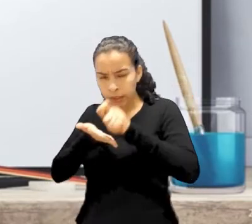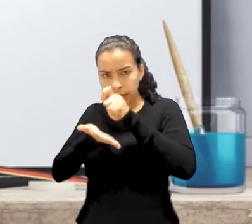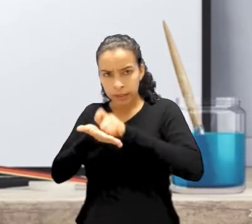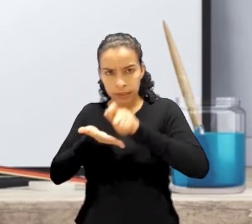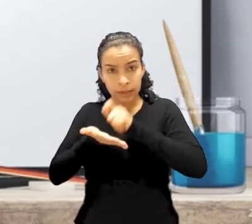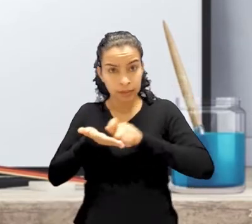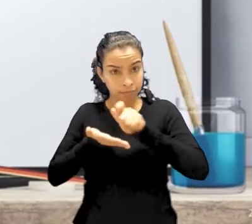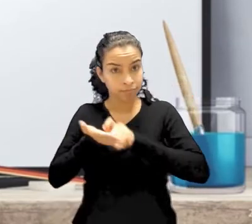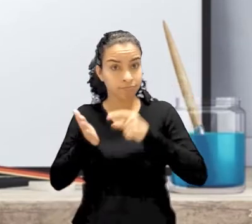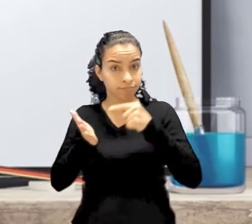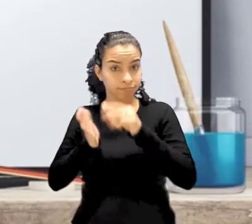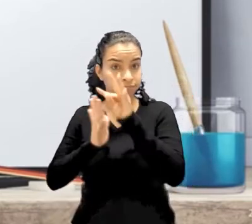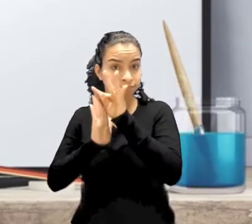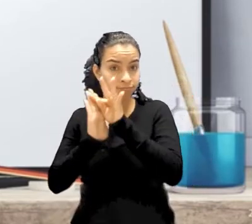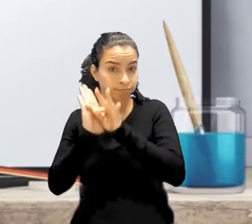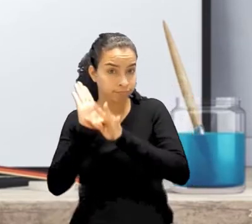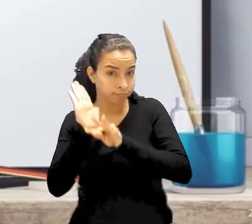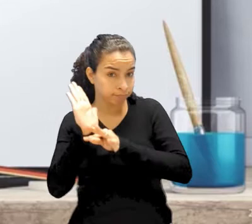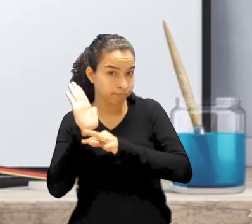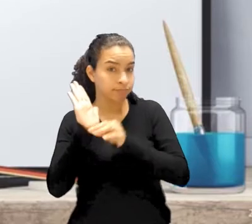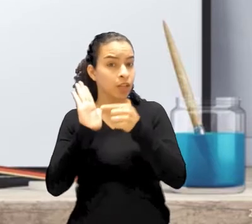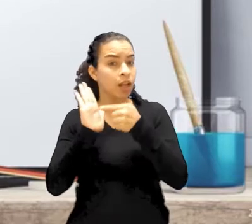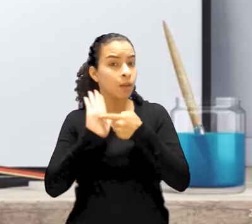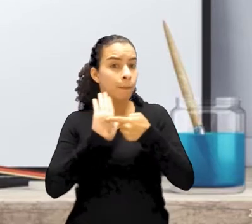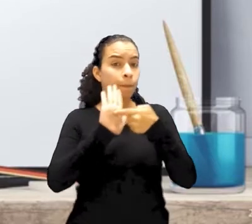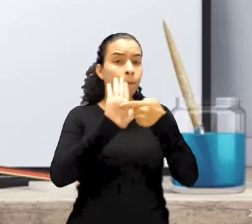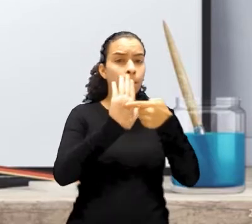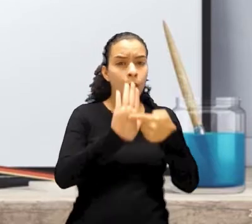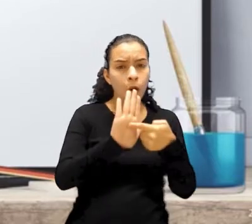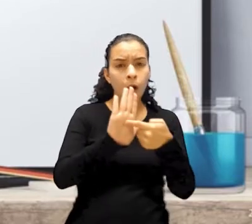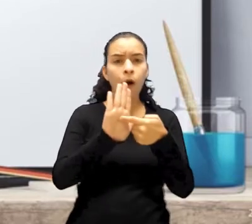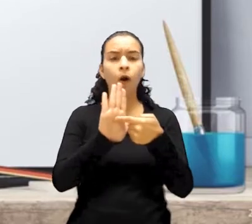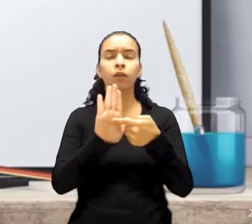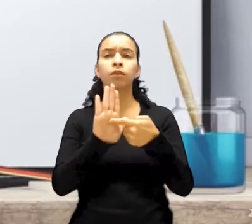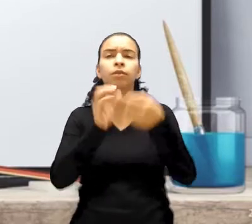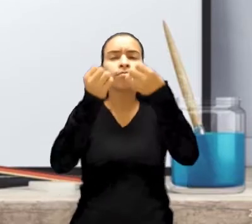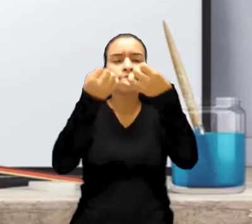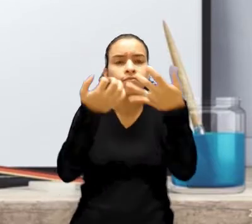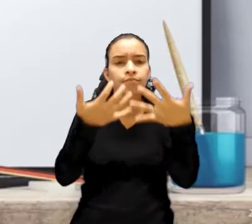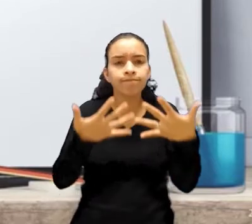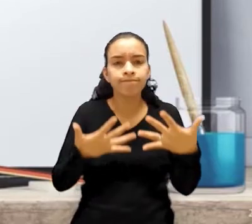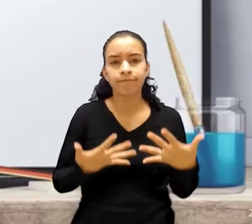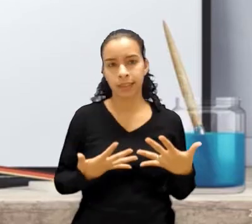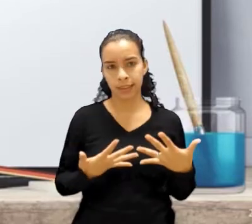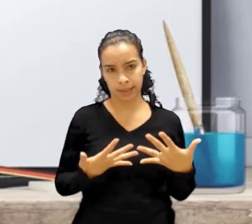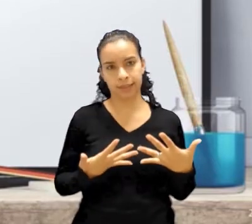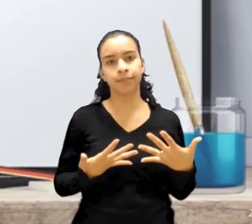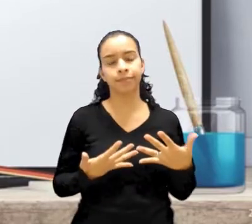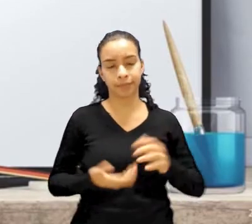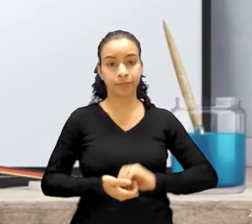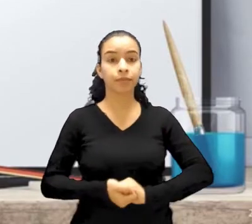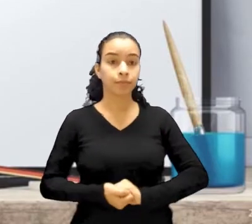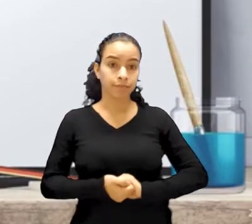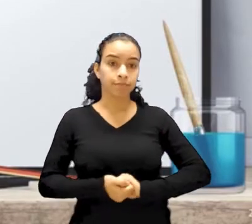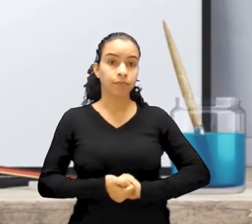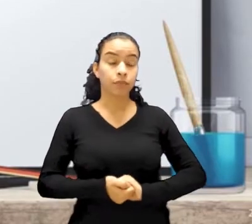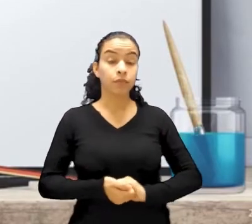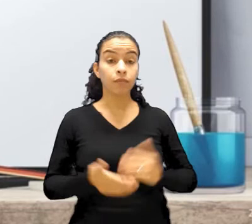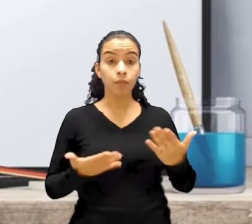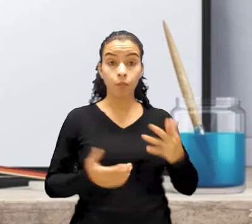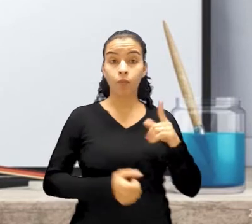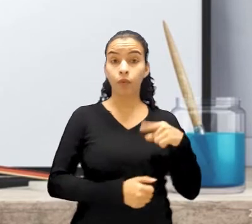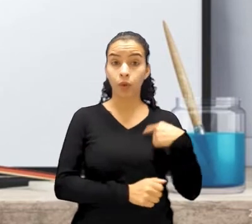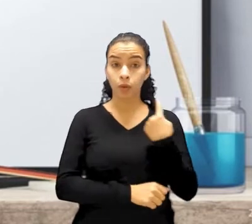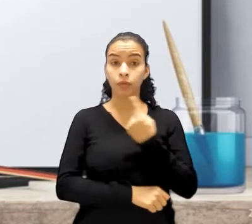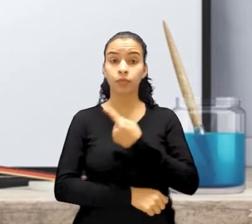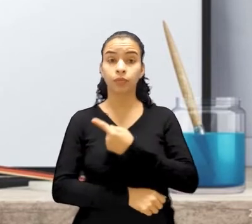ele apresenta ideias sobre esse determinado conceito que ele está tratando.